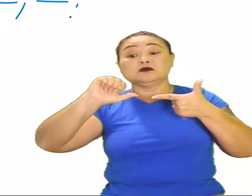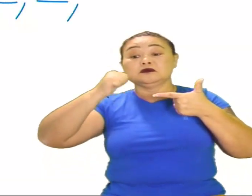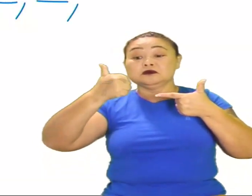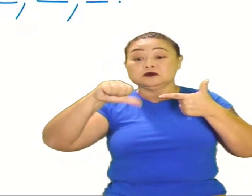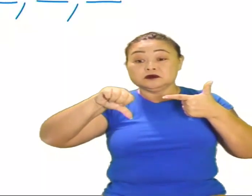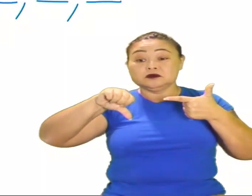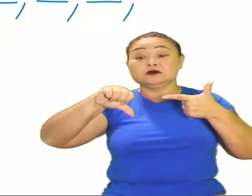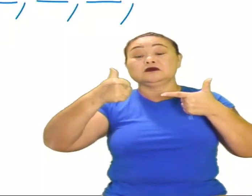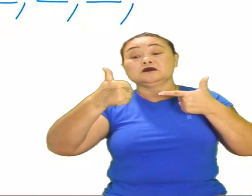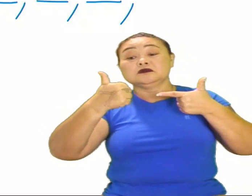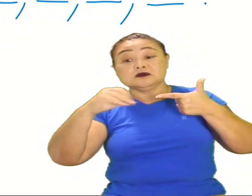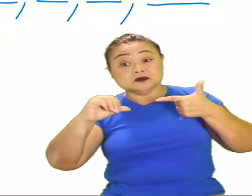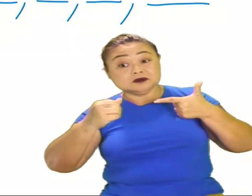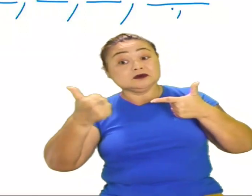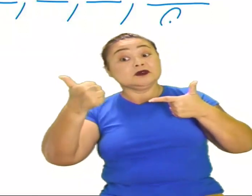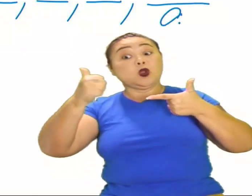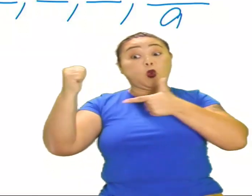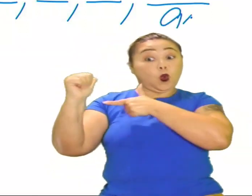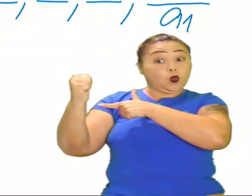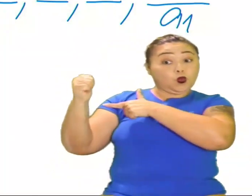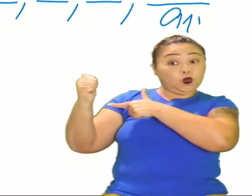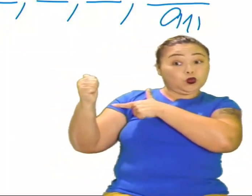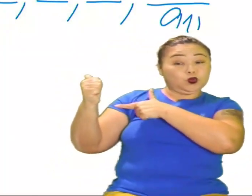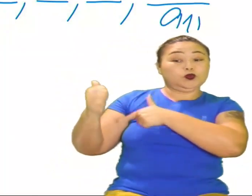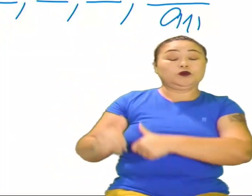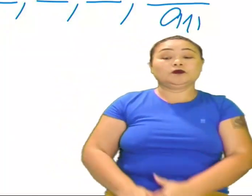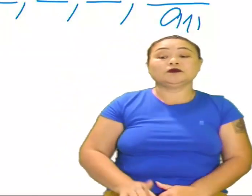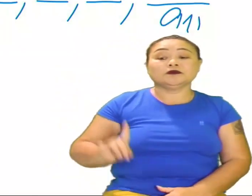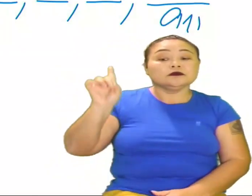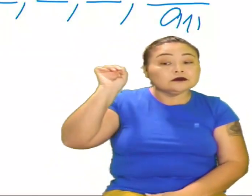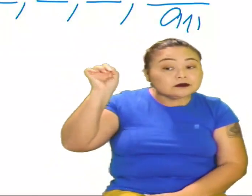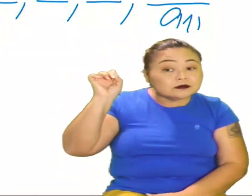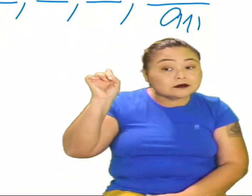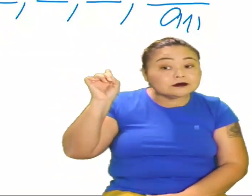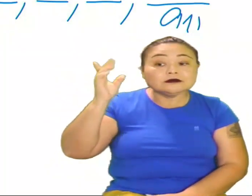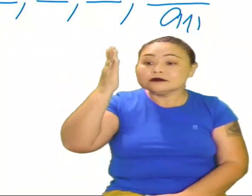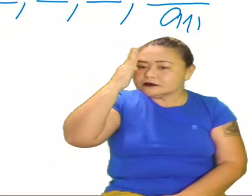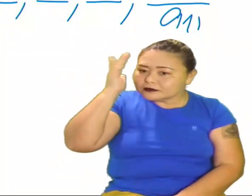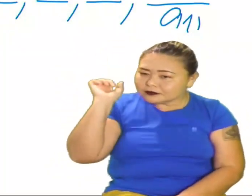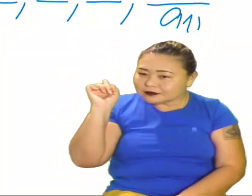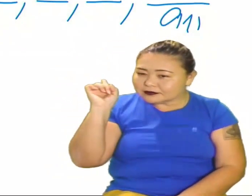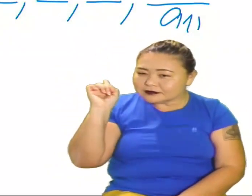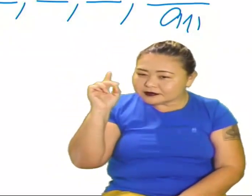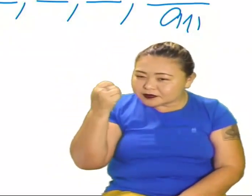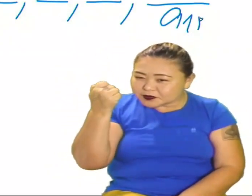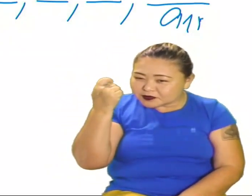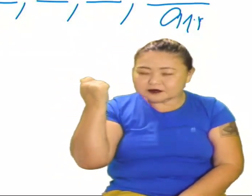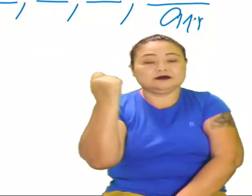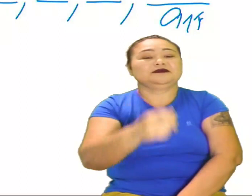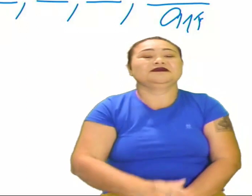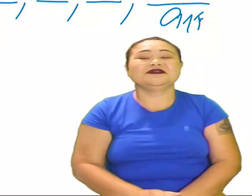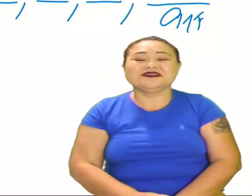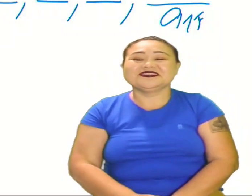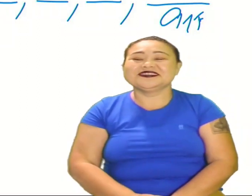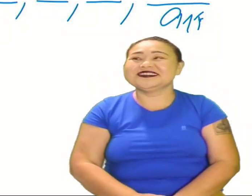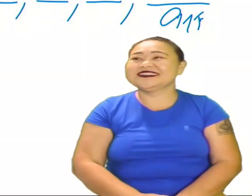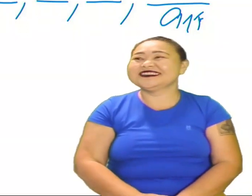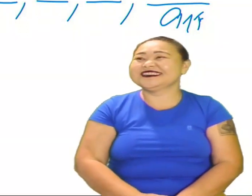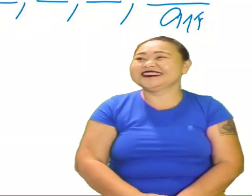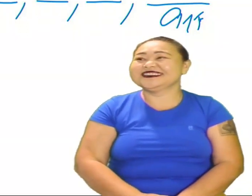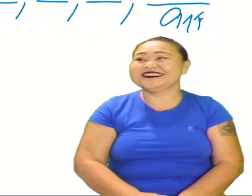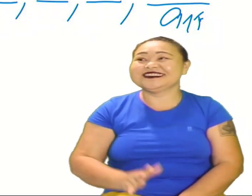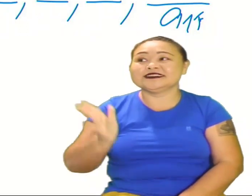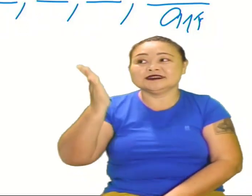o A9, o A10 e o A11. Eu já sei, quase de novo, hein? Eu